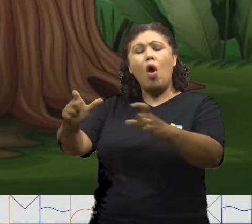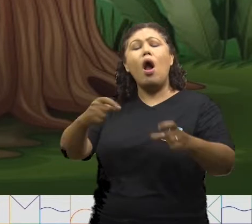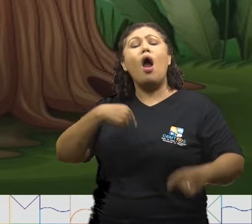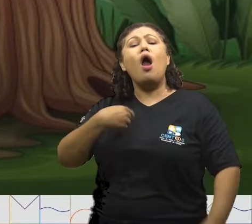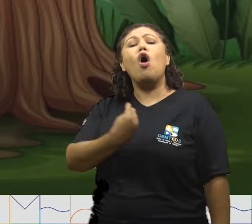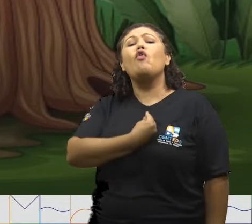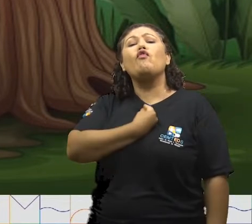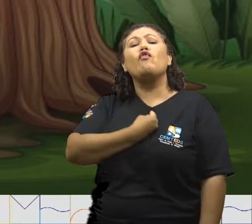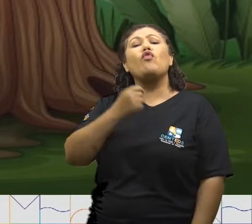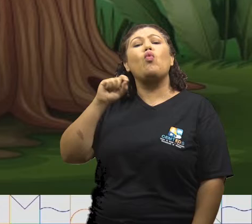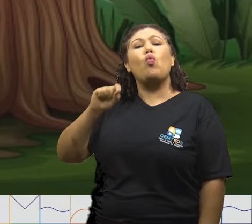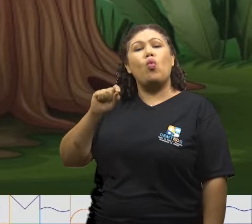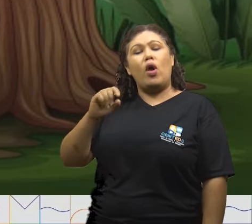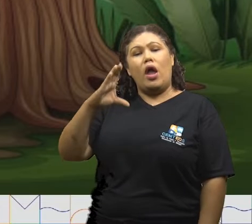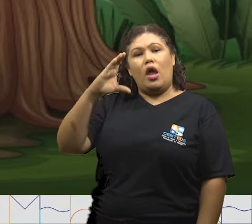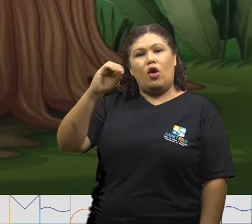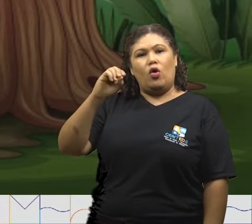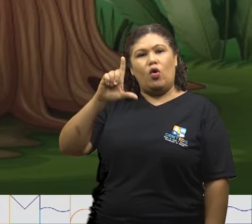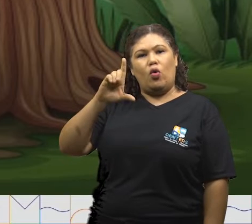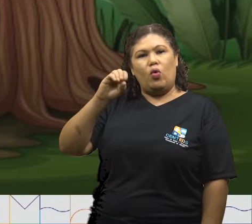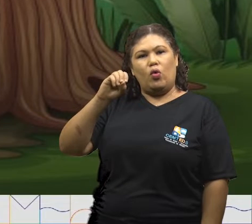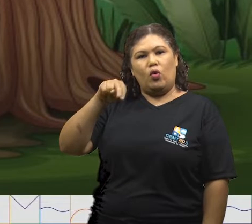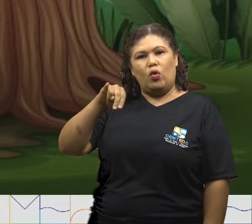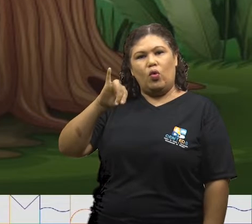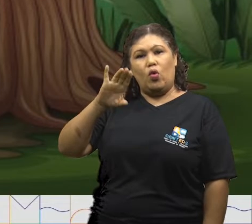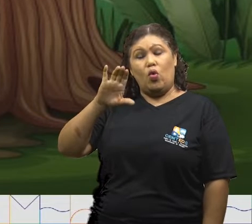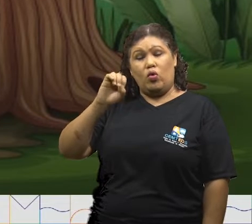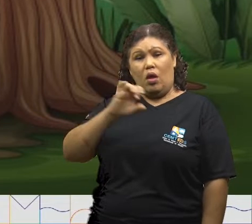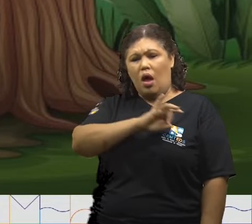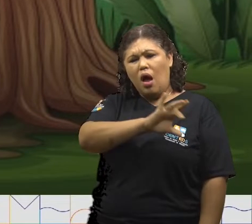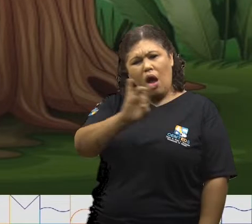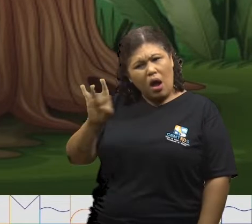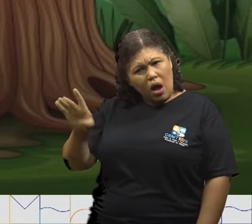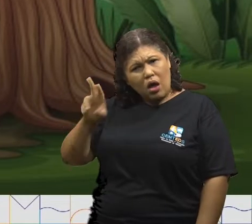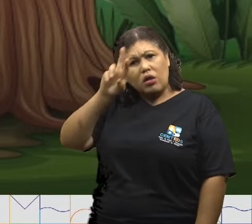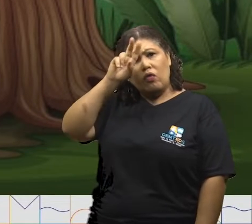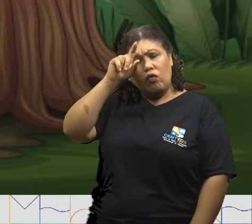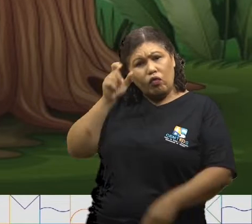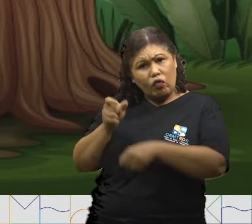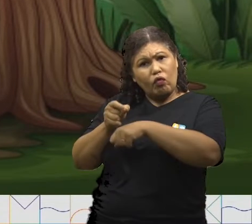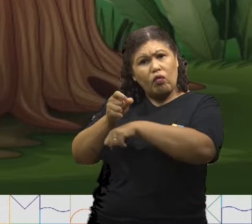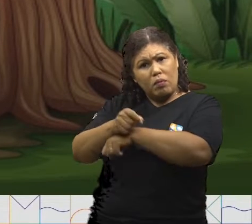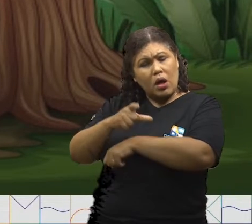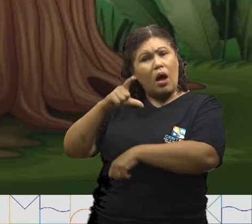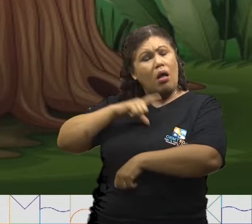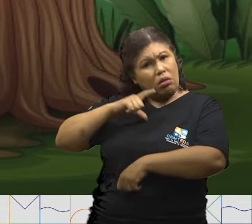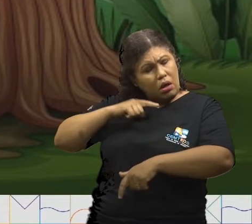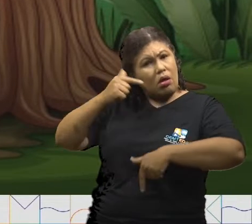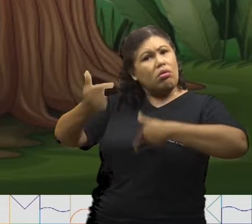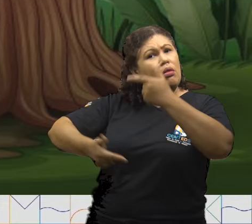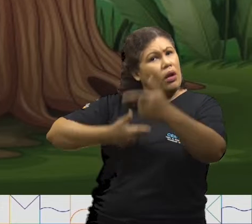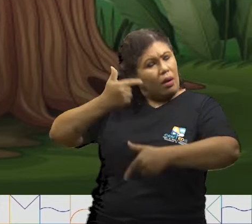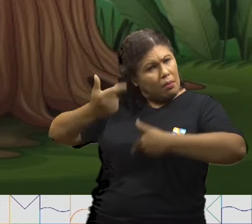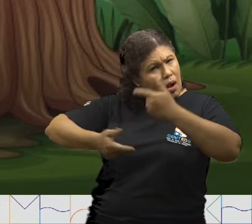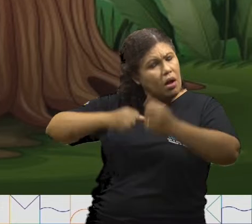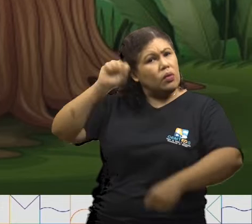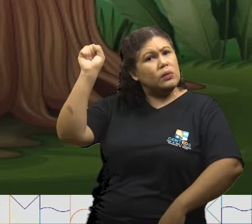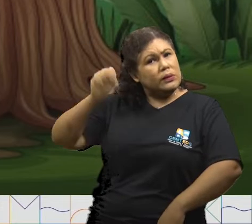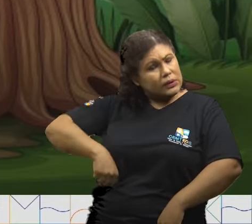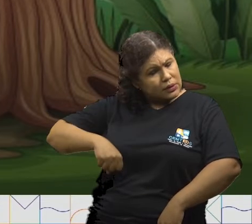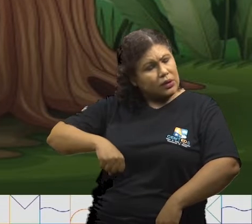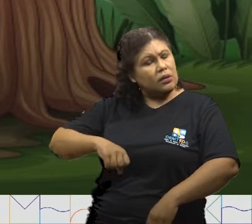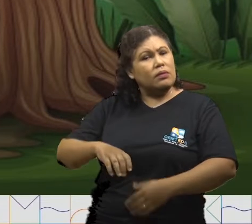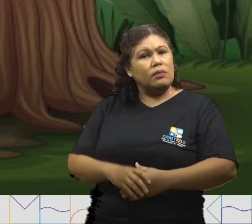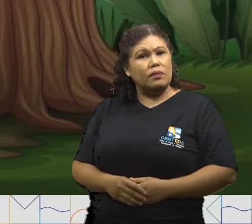onde moro se chama colônia. Cada formiga possui uma função bem